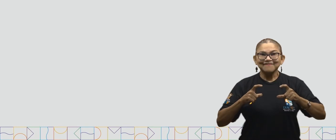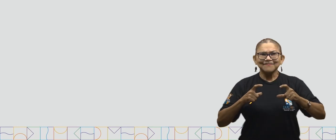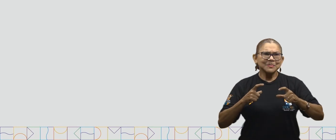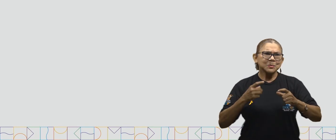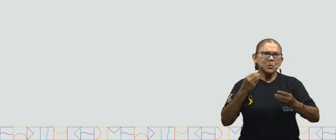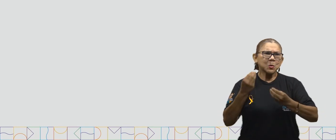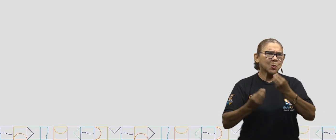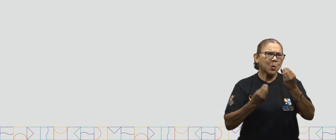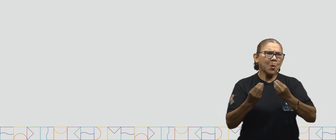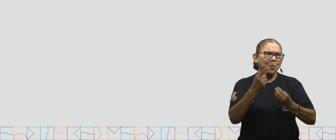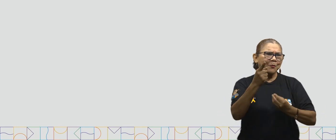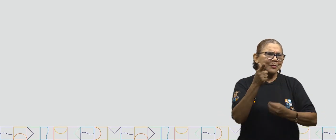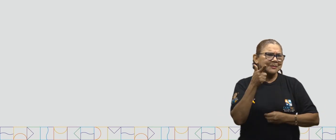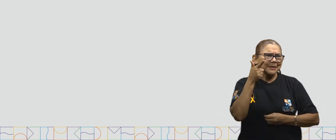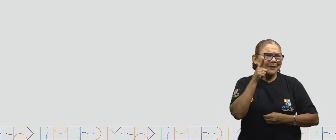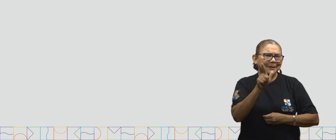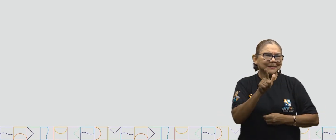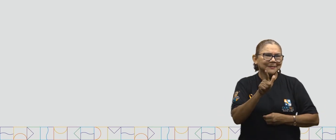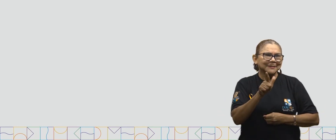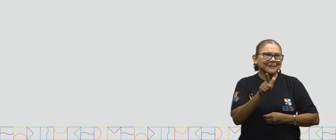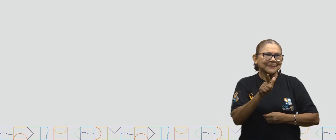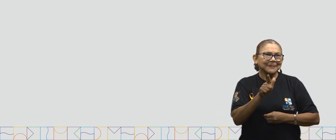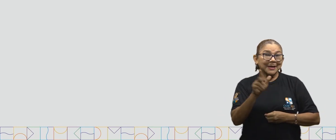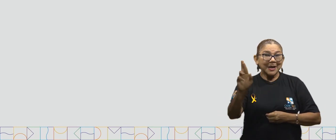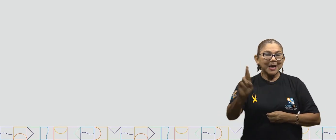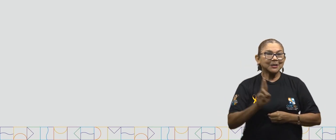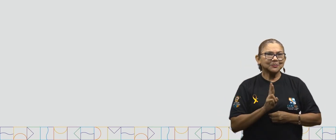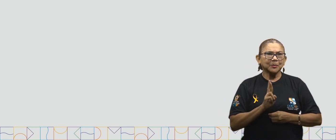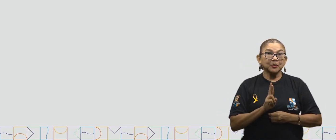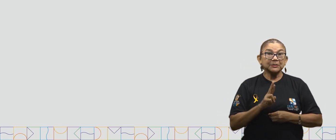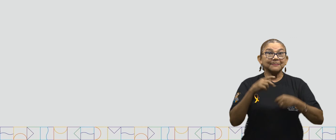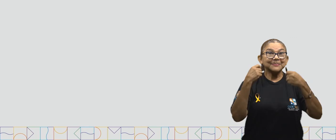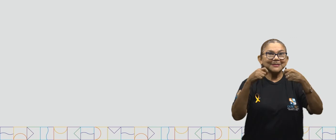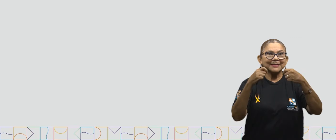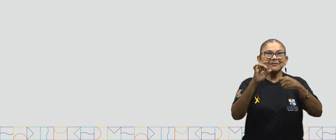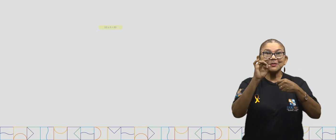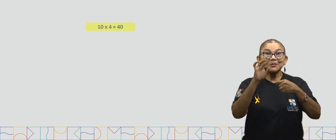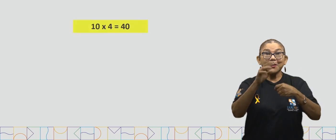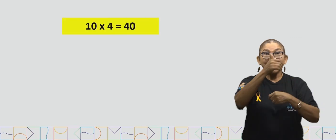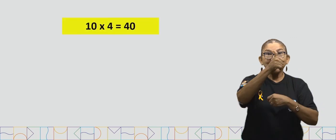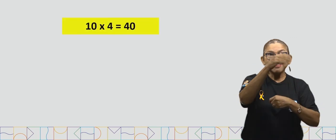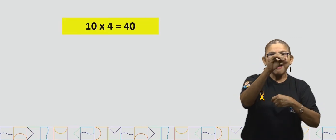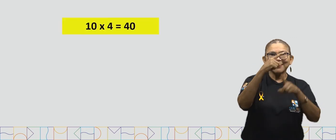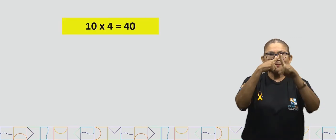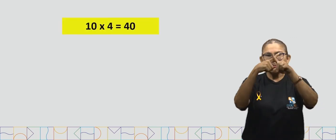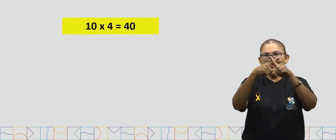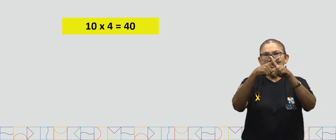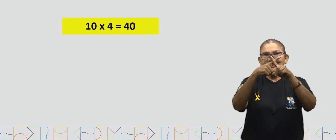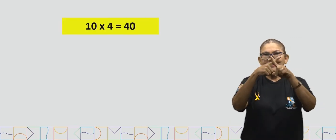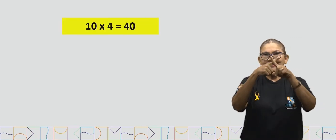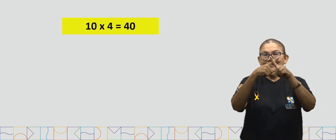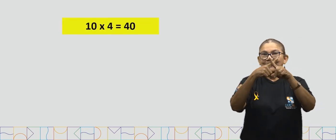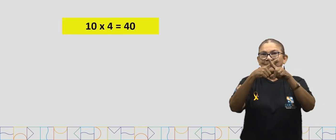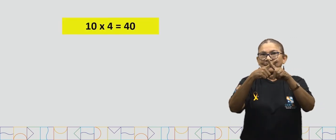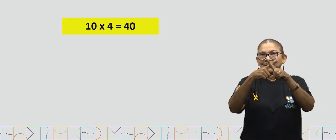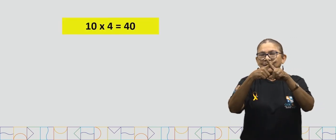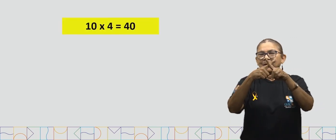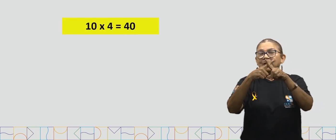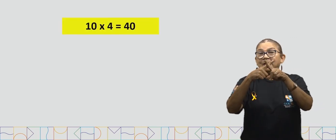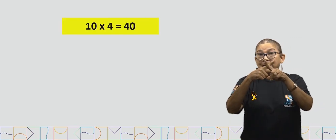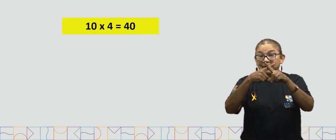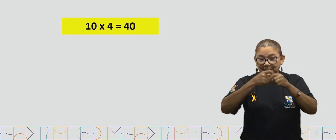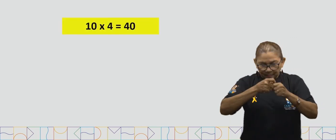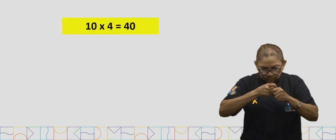você iria descobrir essa resposta correta? Era só multiplicar o número 10, que é o valor